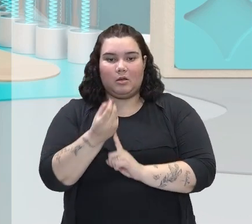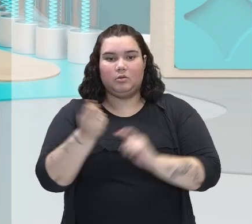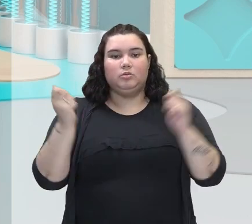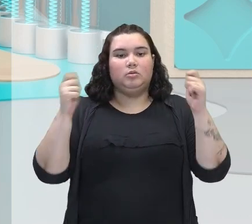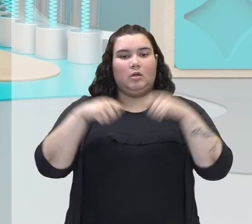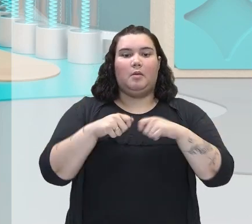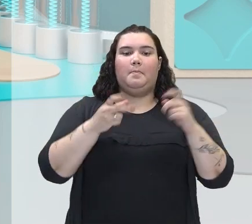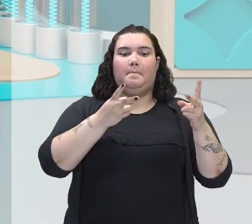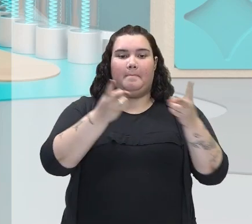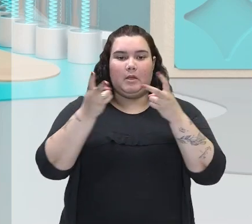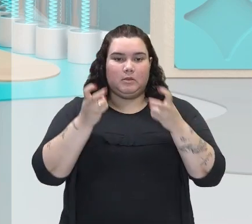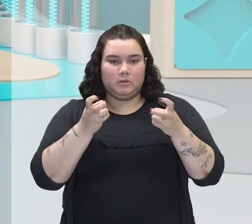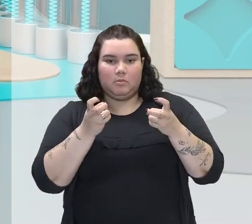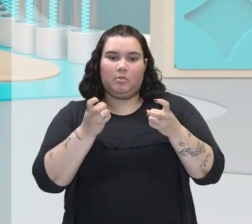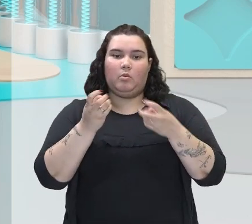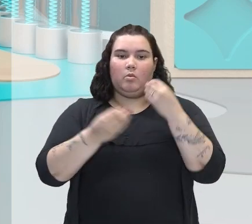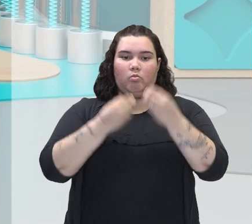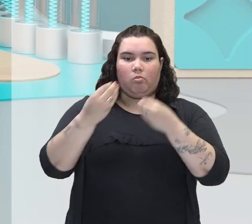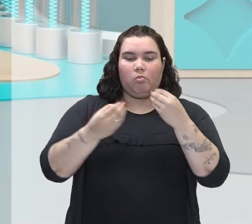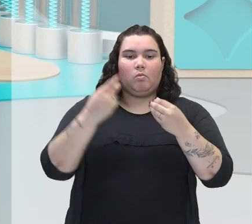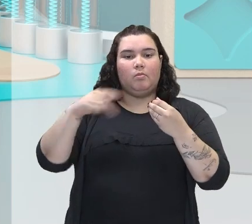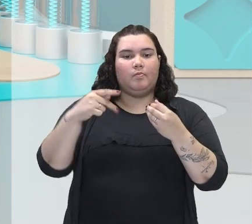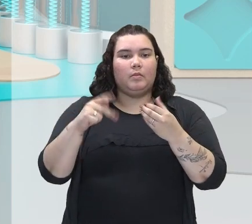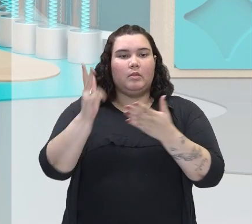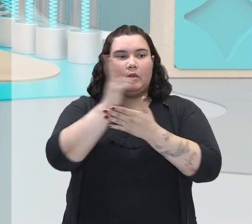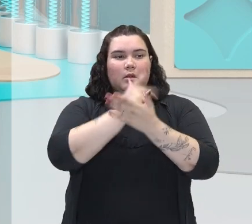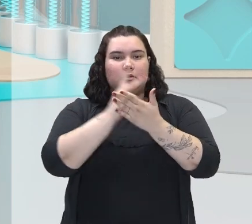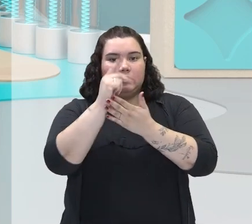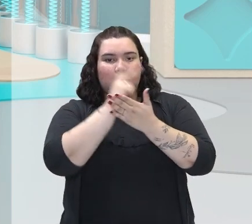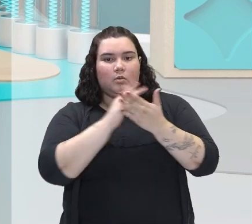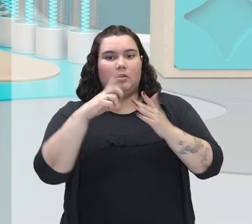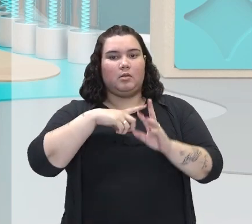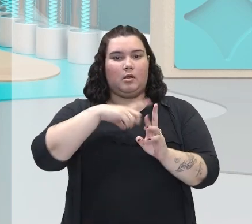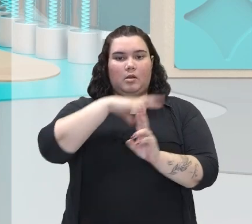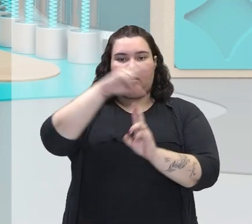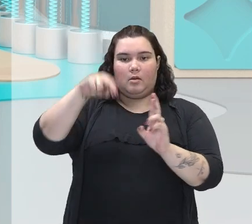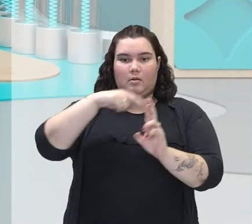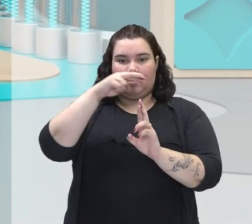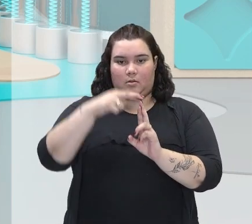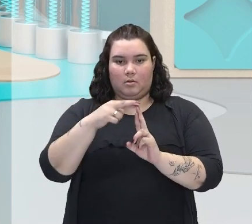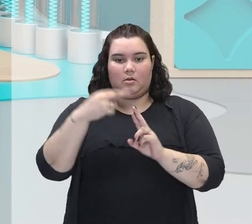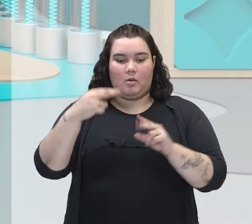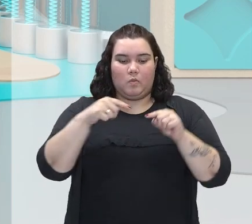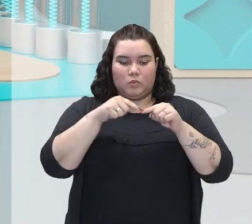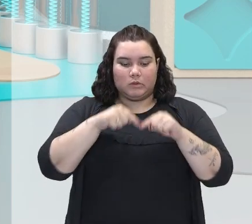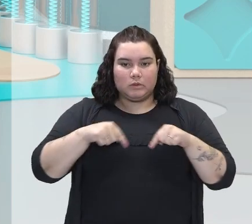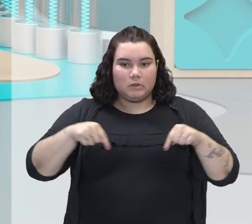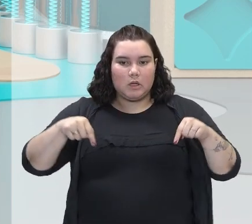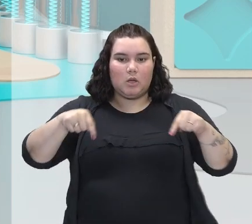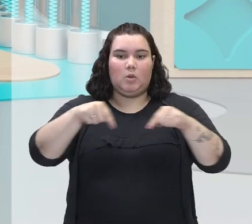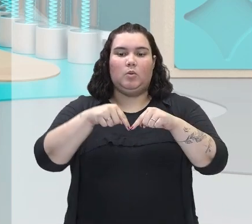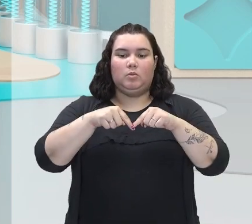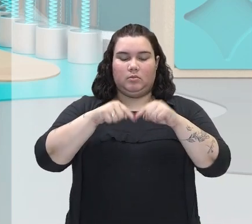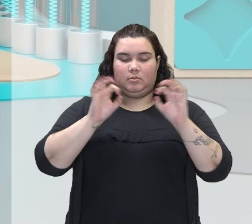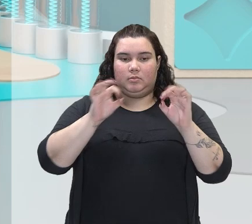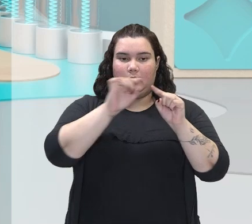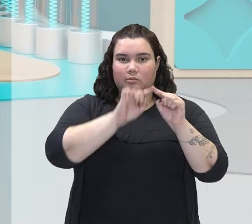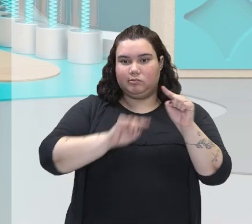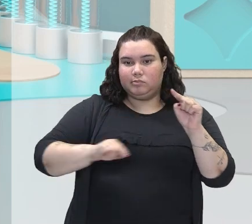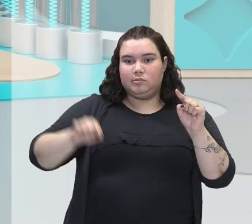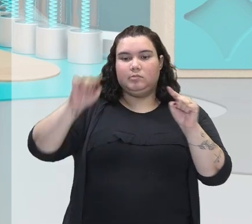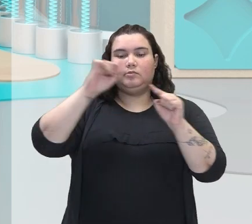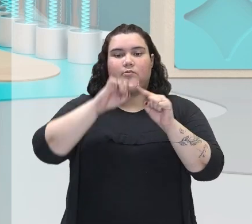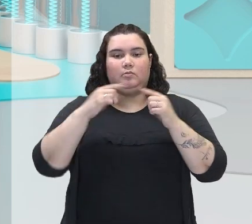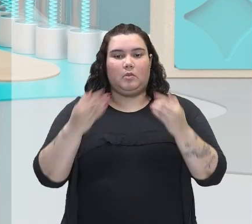consegue encontrar algumas inscrições, alguns desenhos que fazem referência a essa questão circular. Então, indícios, né,